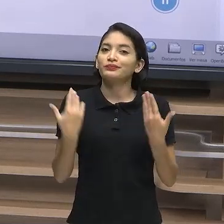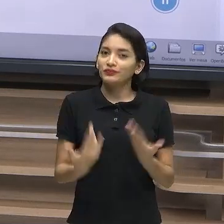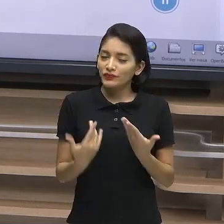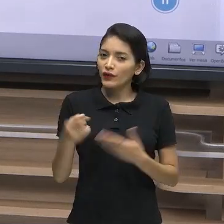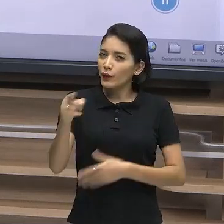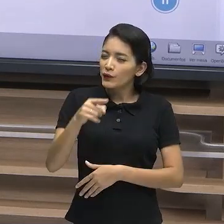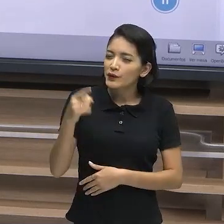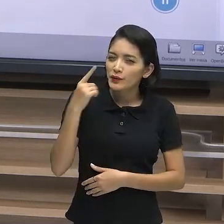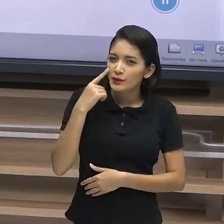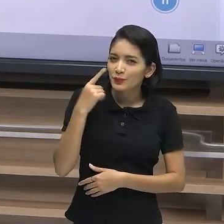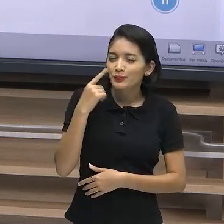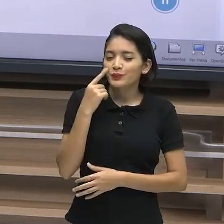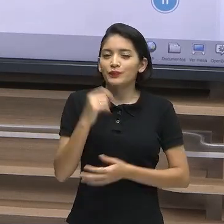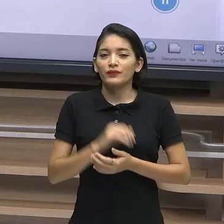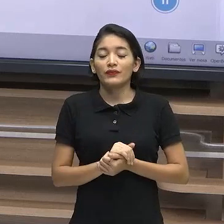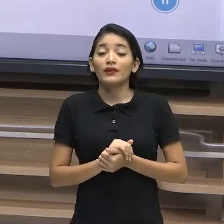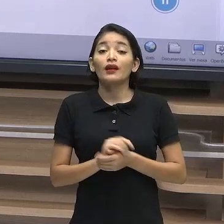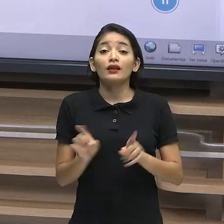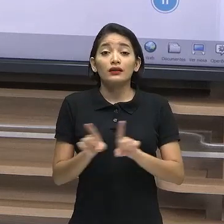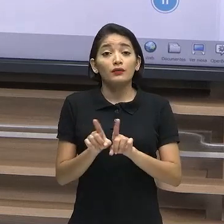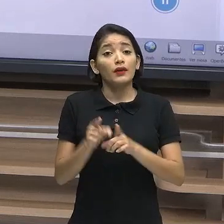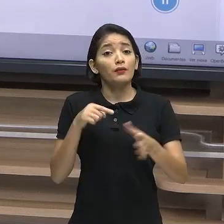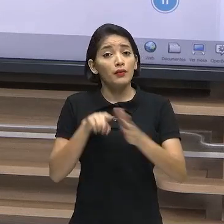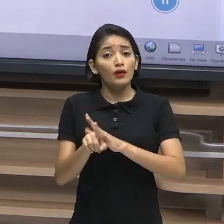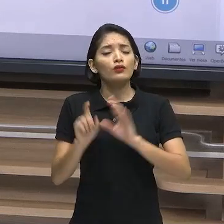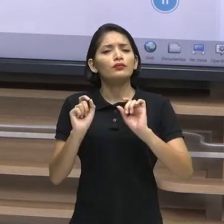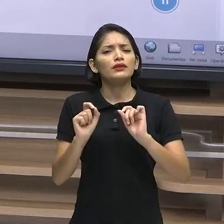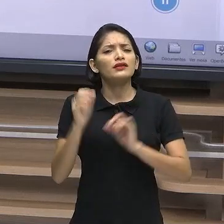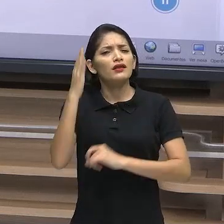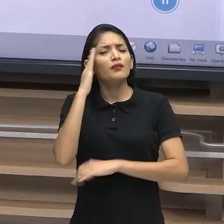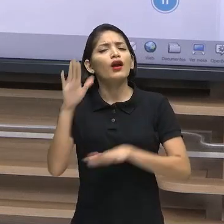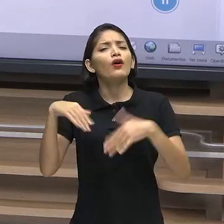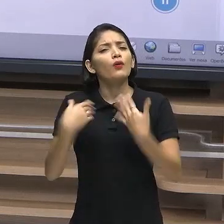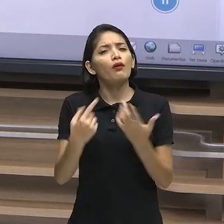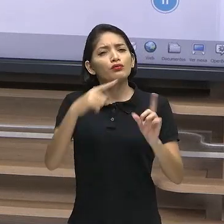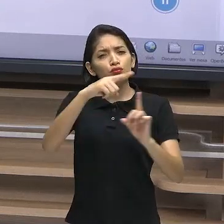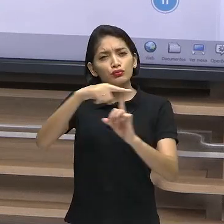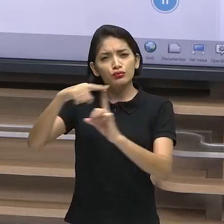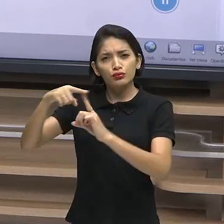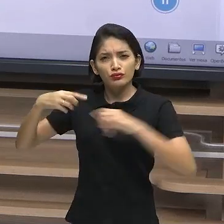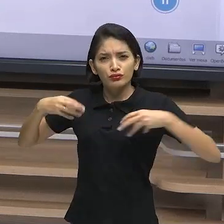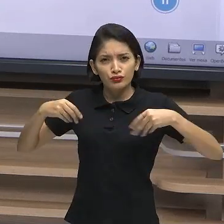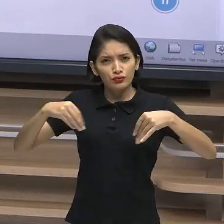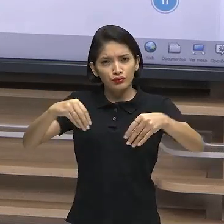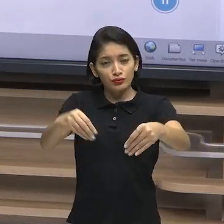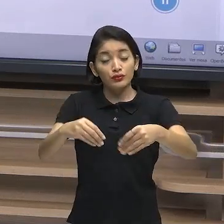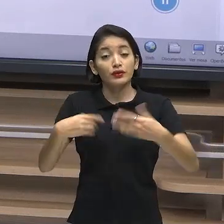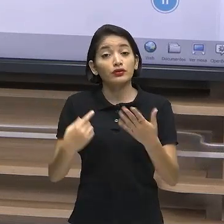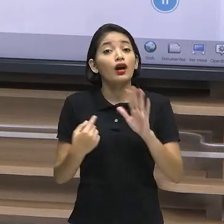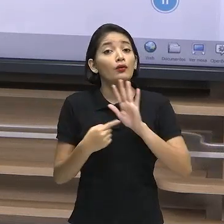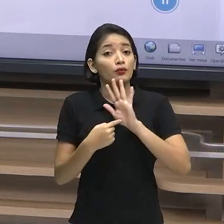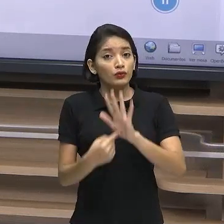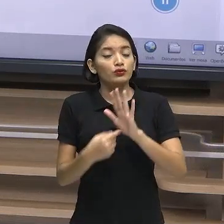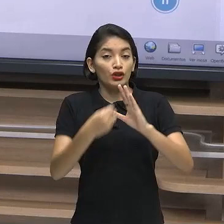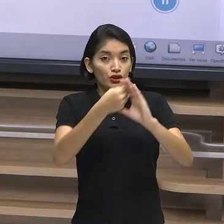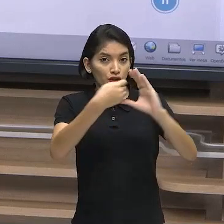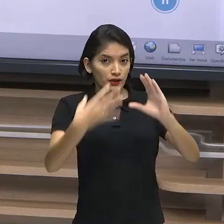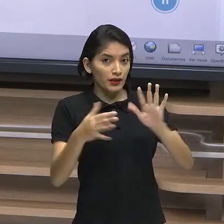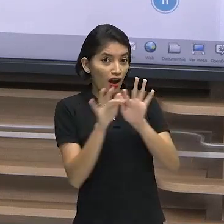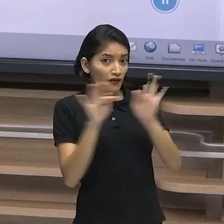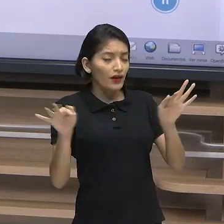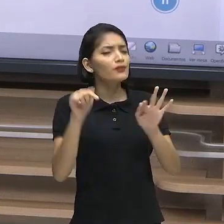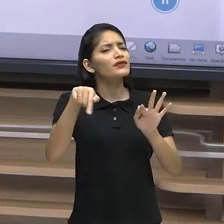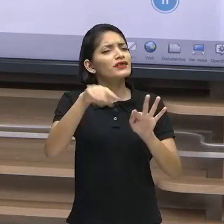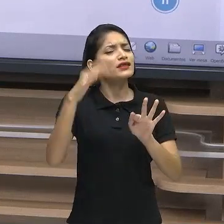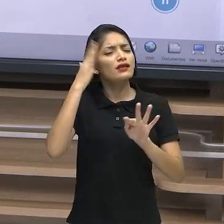perceber, essa questão era também para identificar o tipo de solo, né? Então, a gente deixou aí as características na frase para vocês